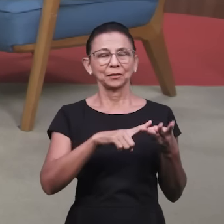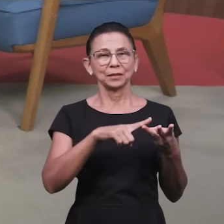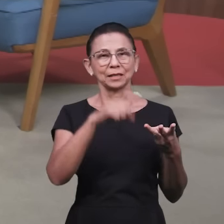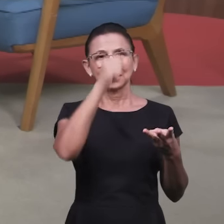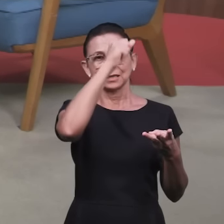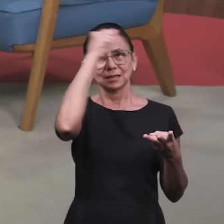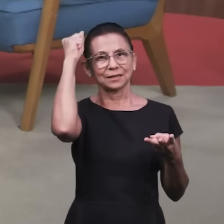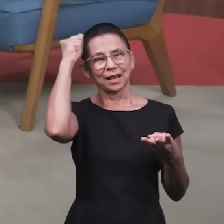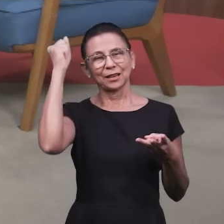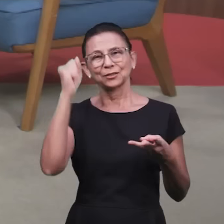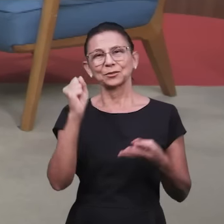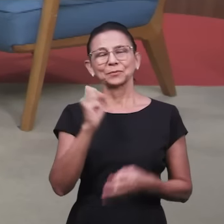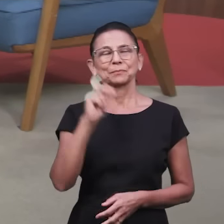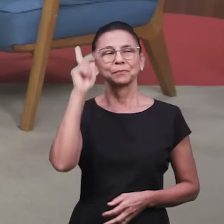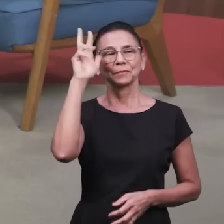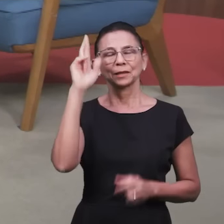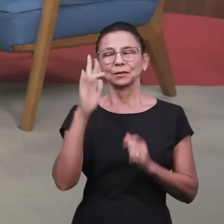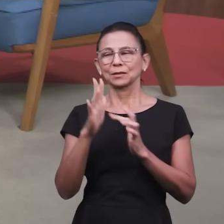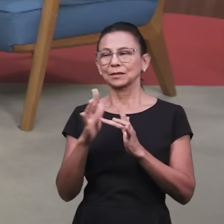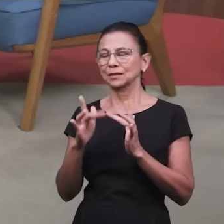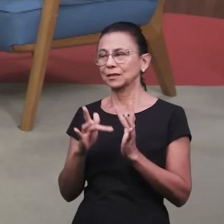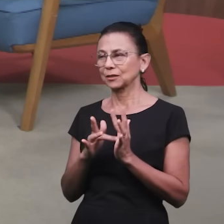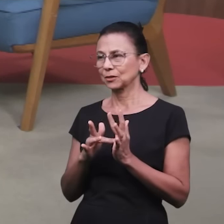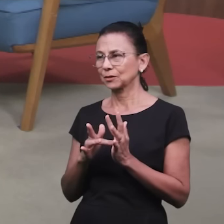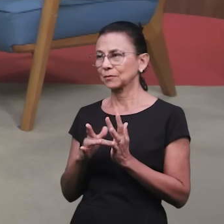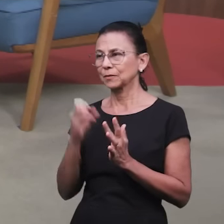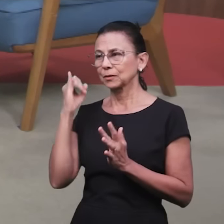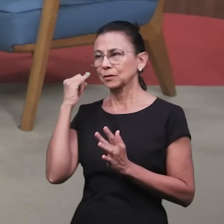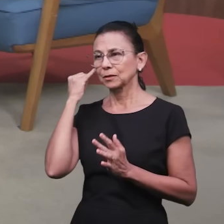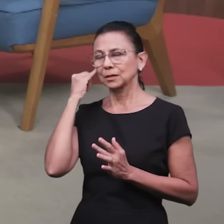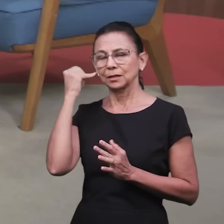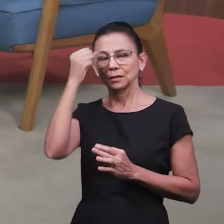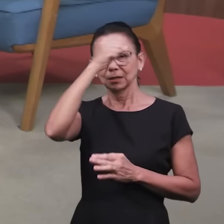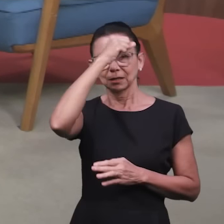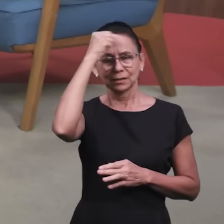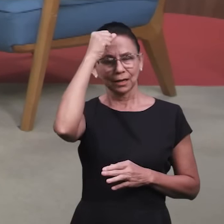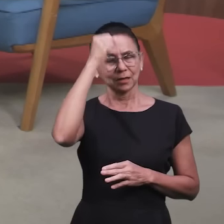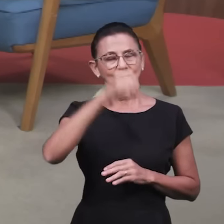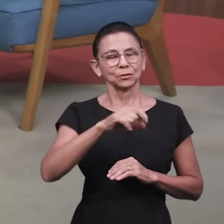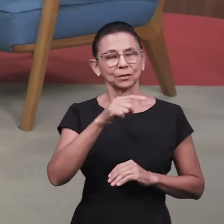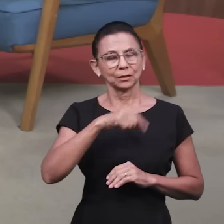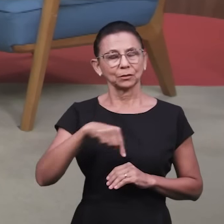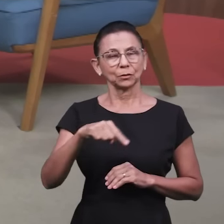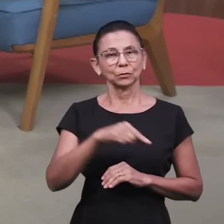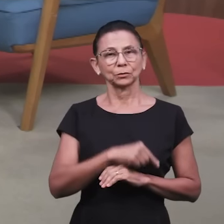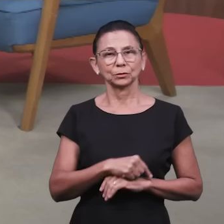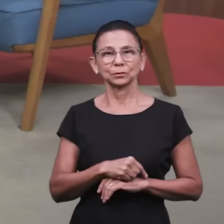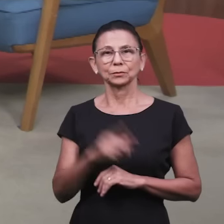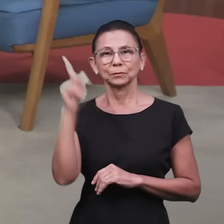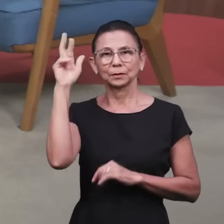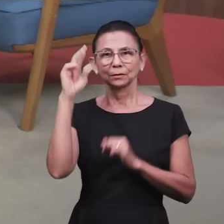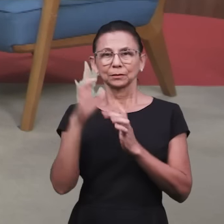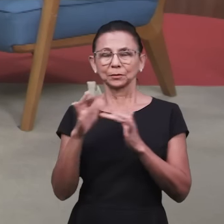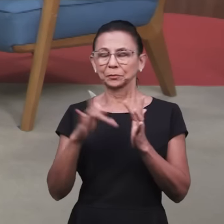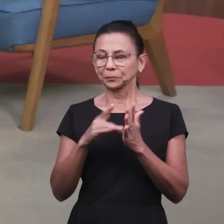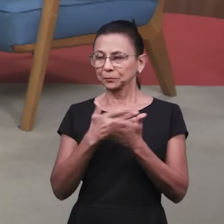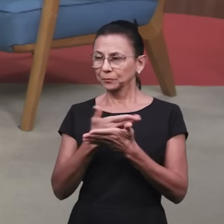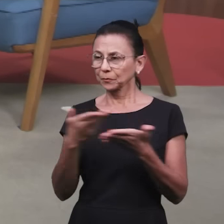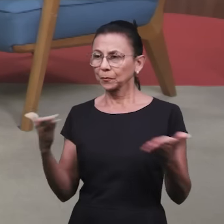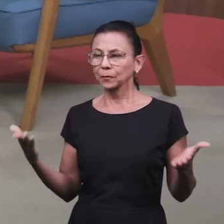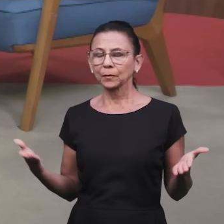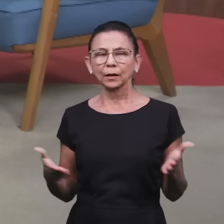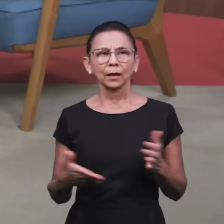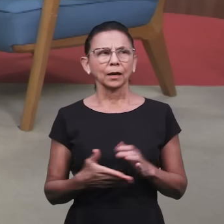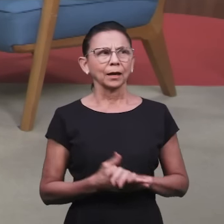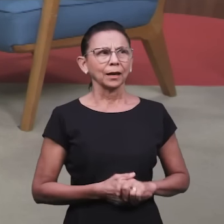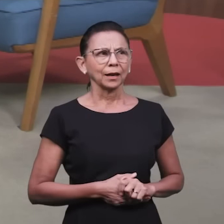Senhor. Pai do Senhor Josias, Pai do Senhor Sérgio, Pai do Senhor a todos, queridos. Amém. Pai do Senhor Daniel, Josias e a todos.